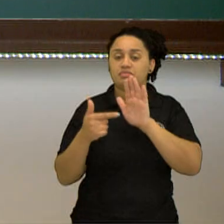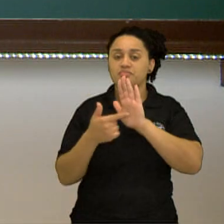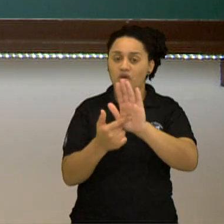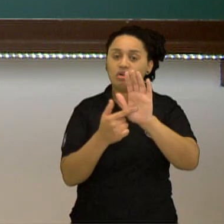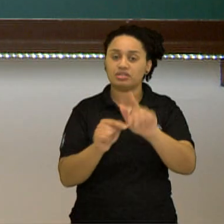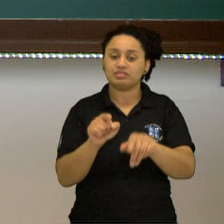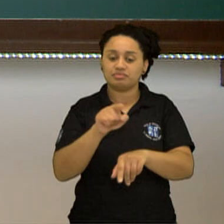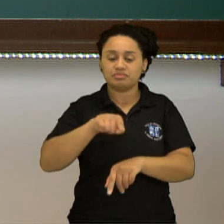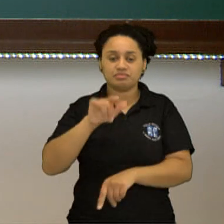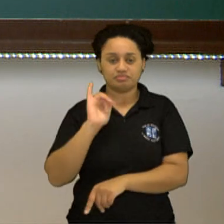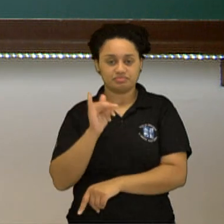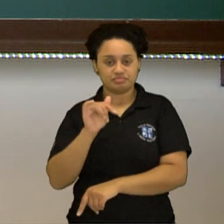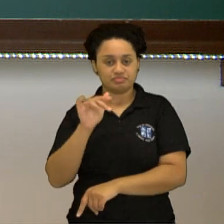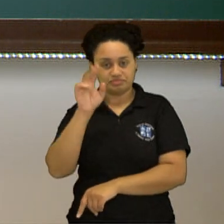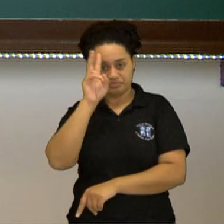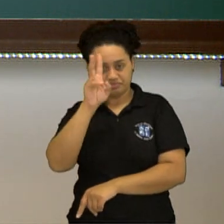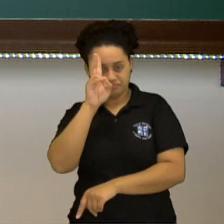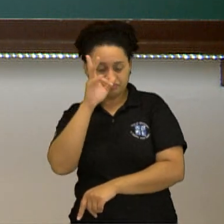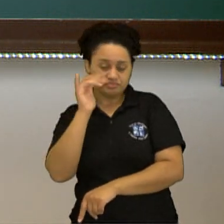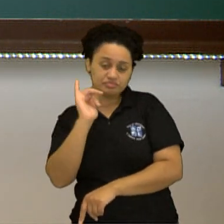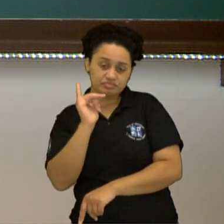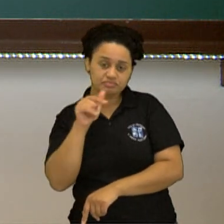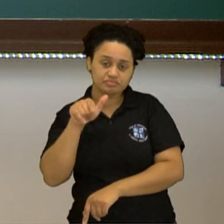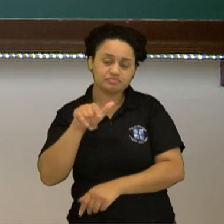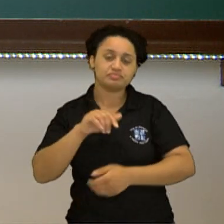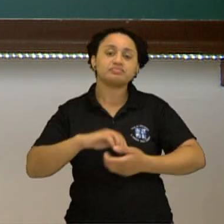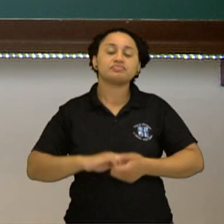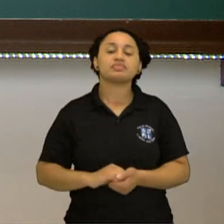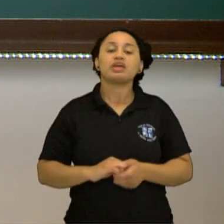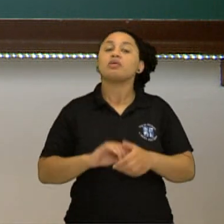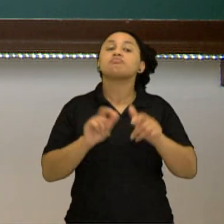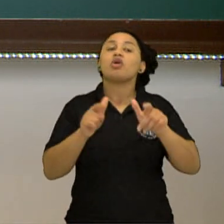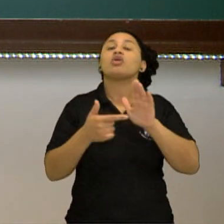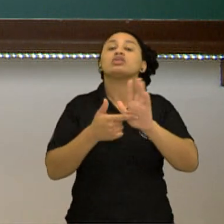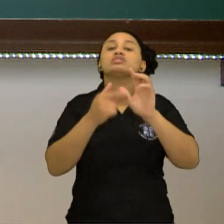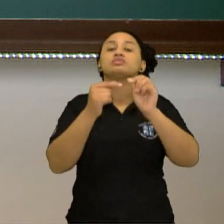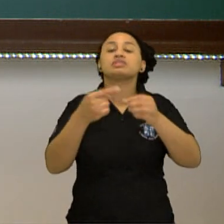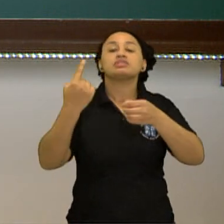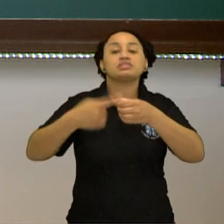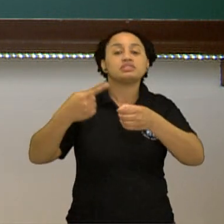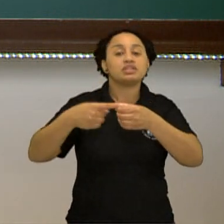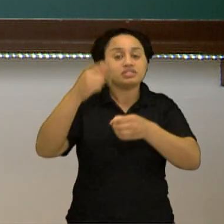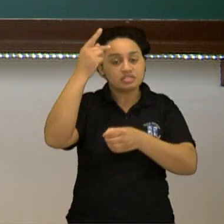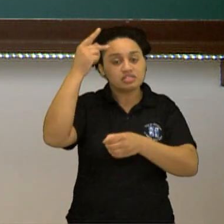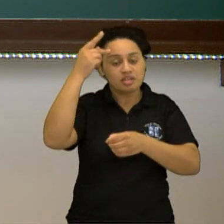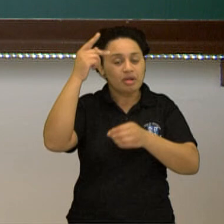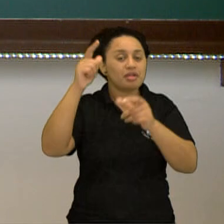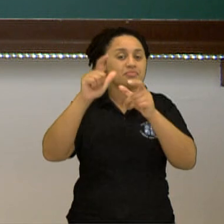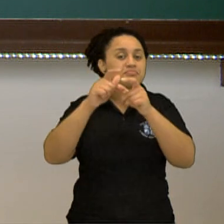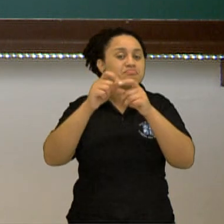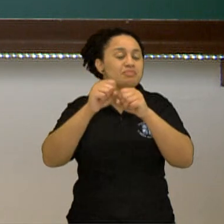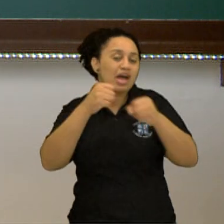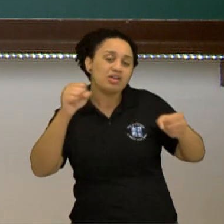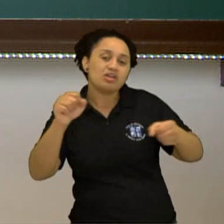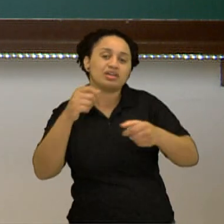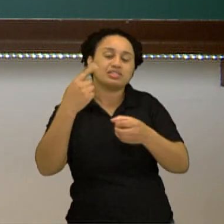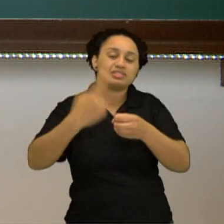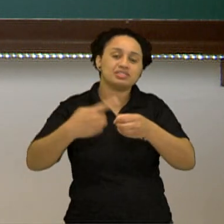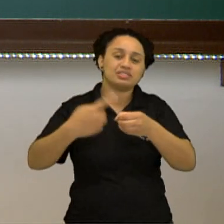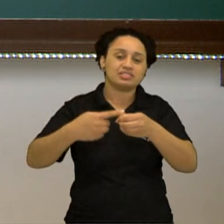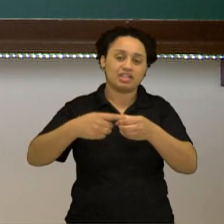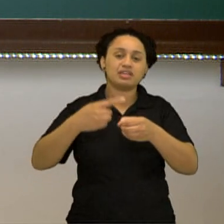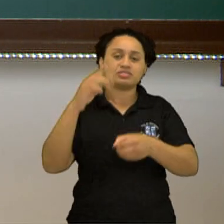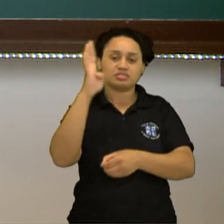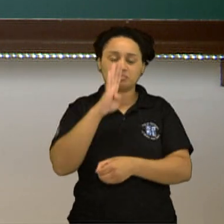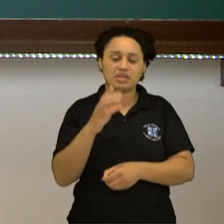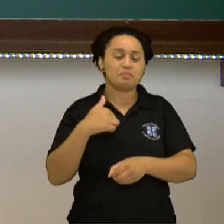dentro dessa história, dentro desse conto, a cidade de São Paulo, que é uma das maiores cidades do Brasil, uma das mais populosas que